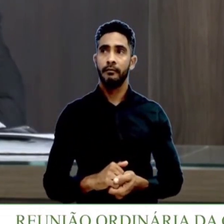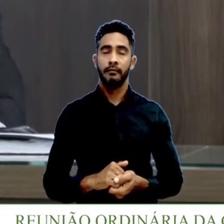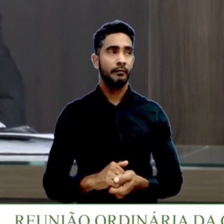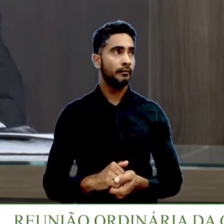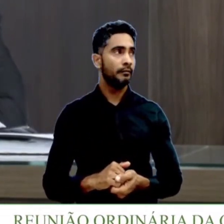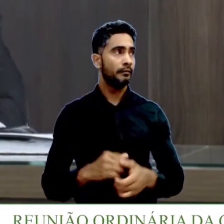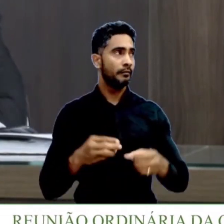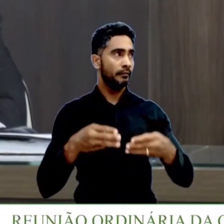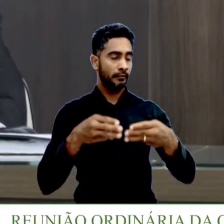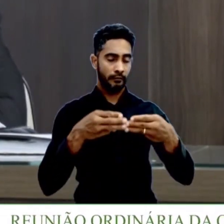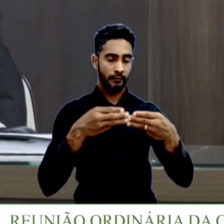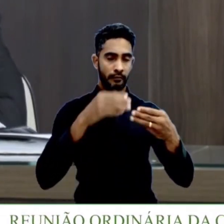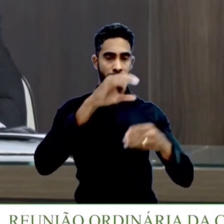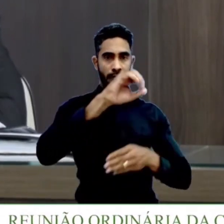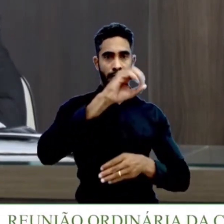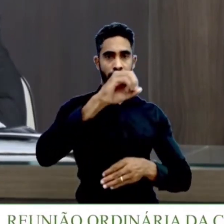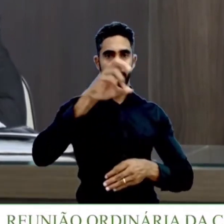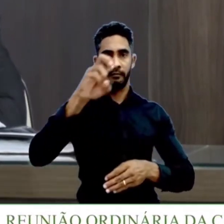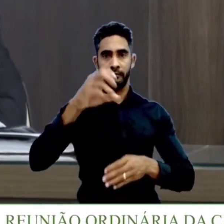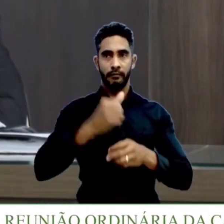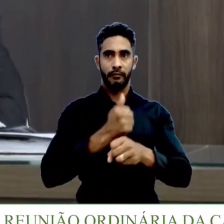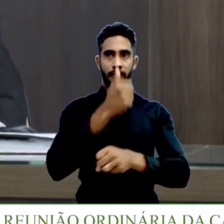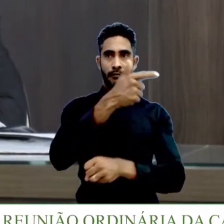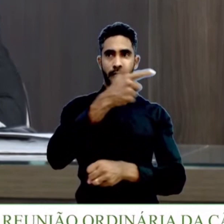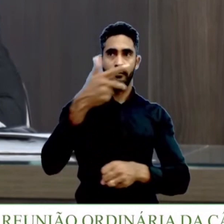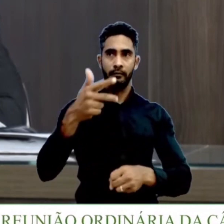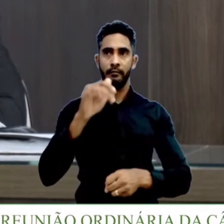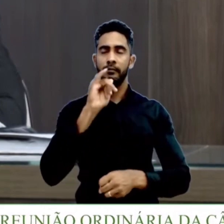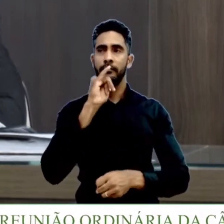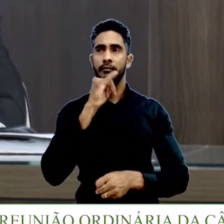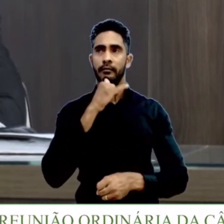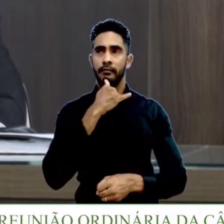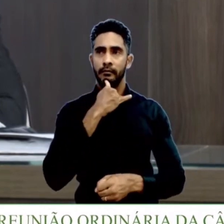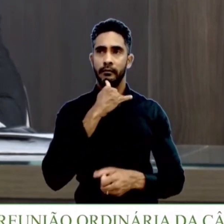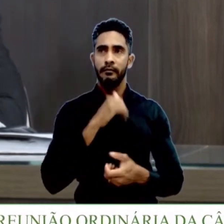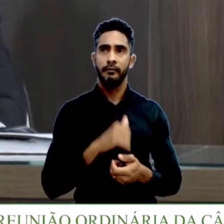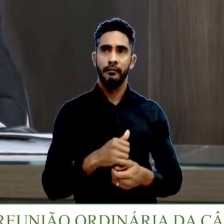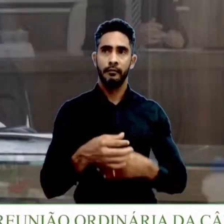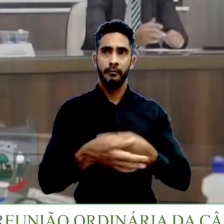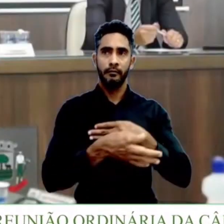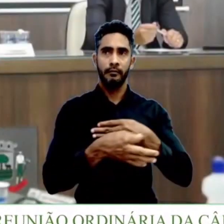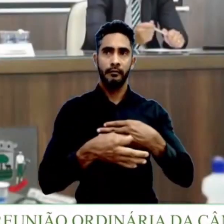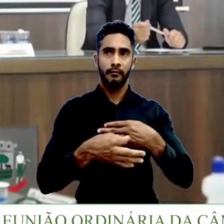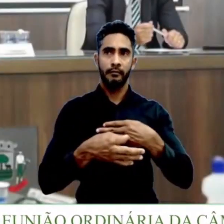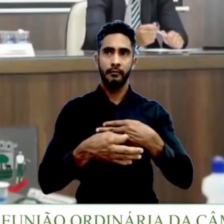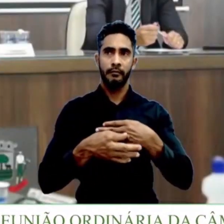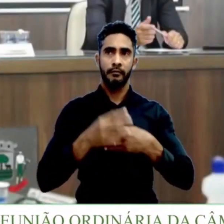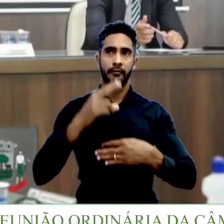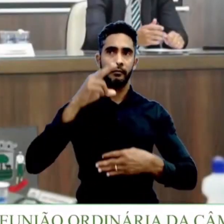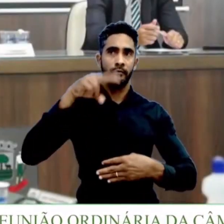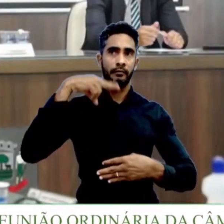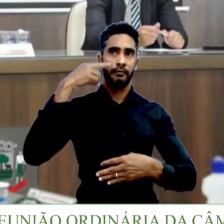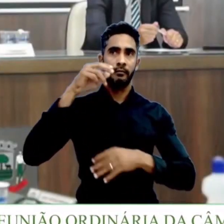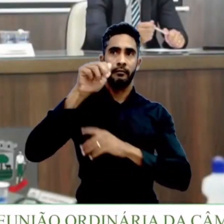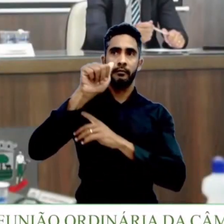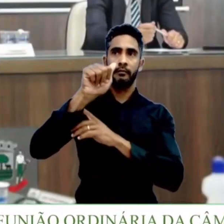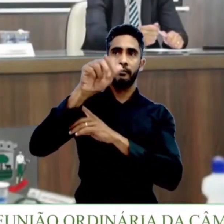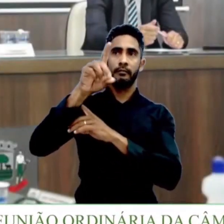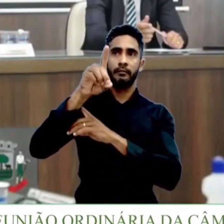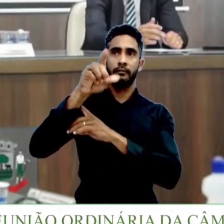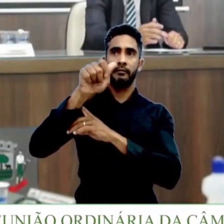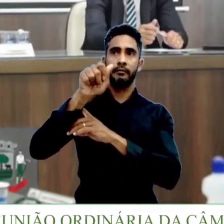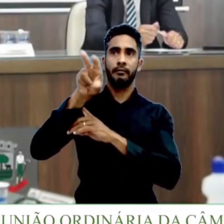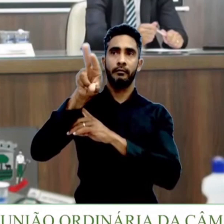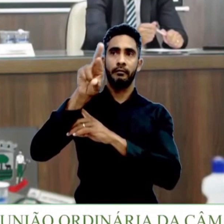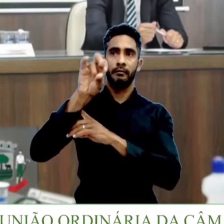Moção 005 de 2023, votos de pesar. Autoria, vereador Adauri Soares Cordeiro